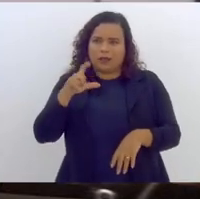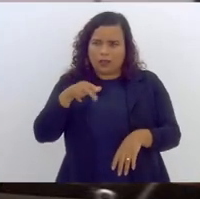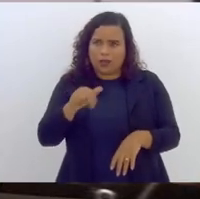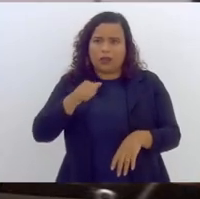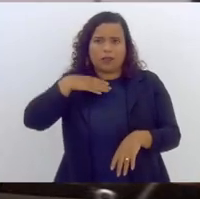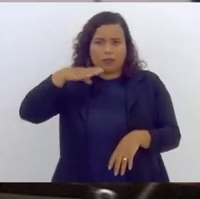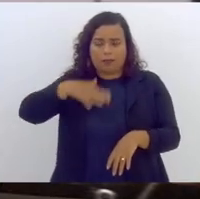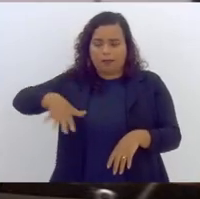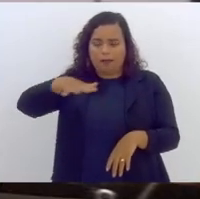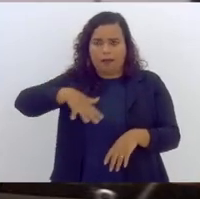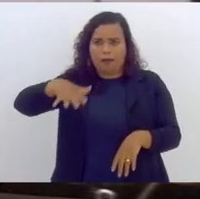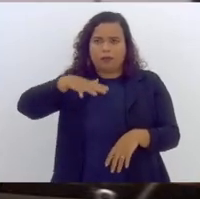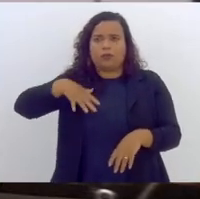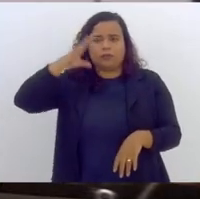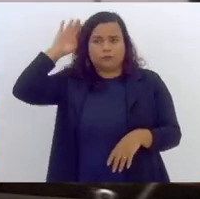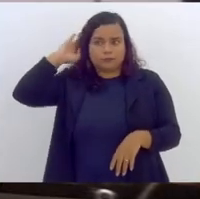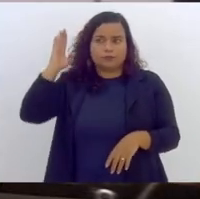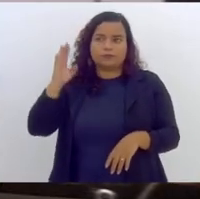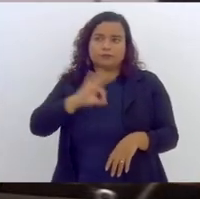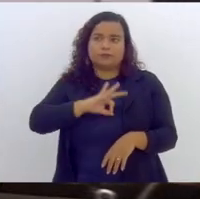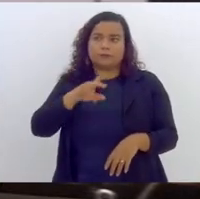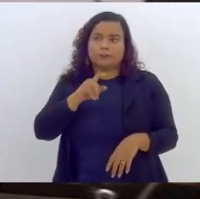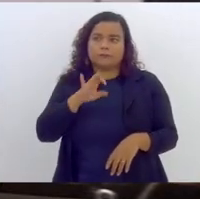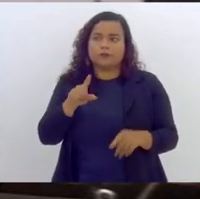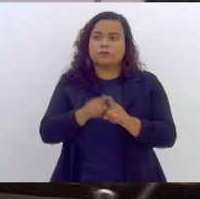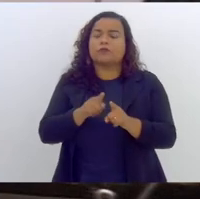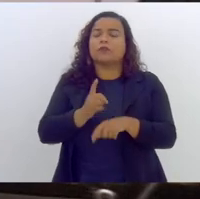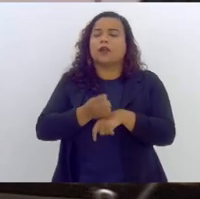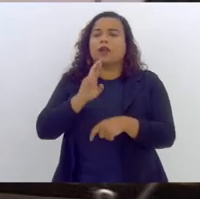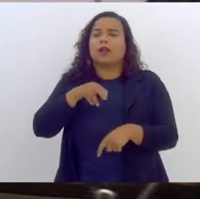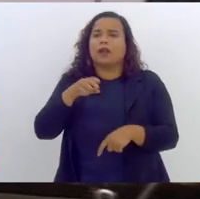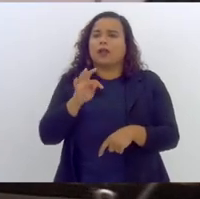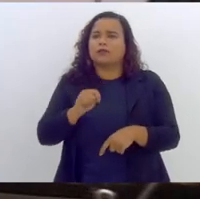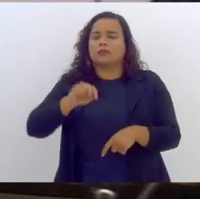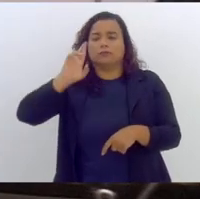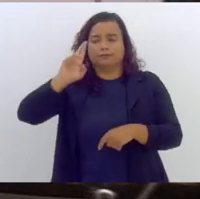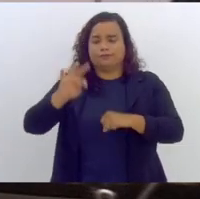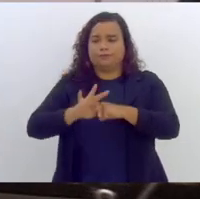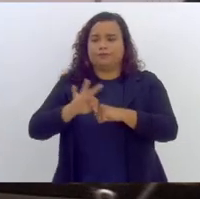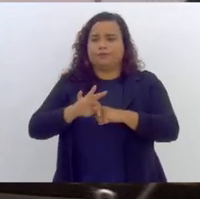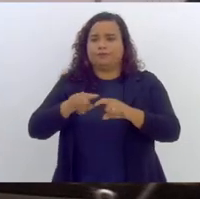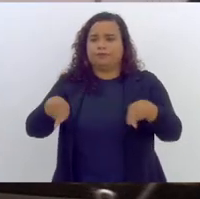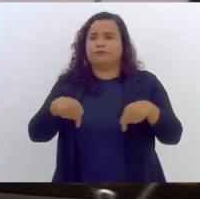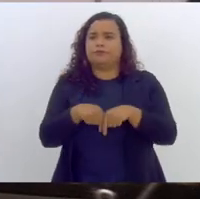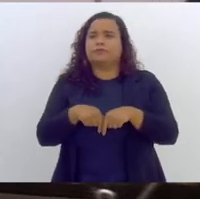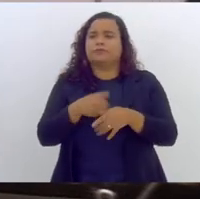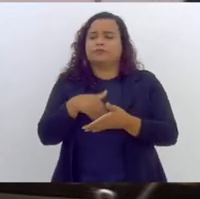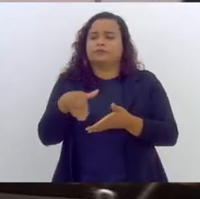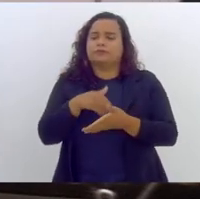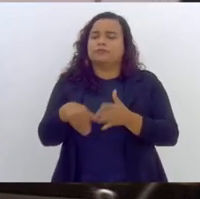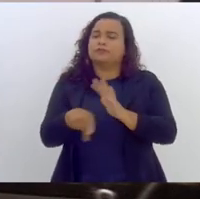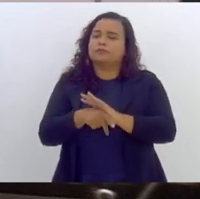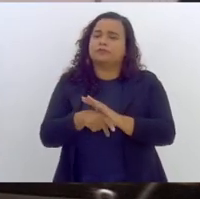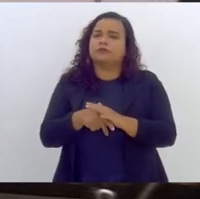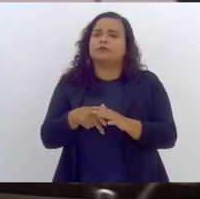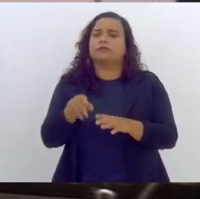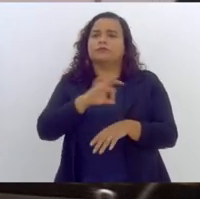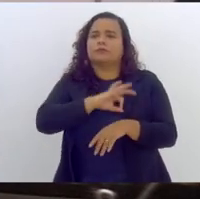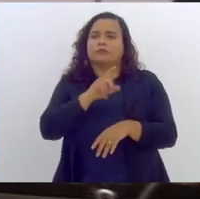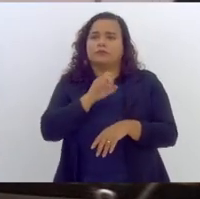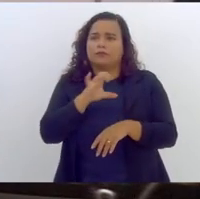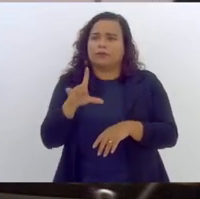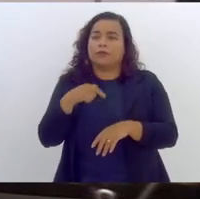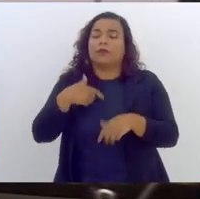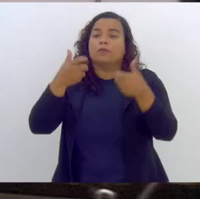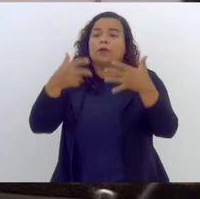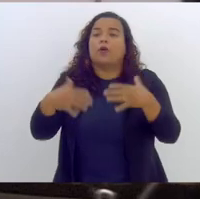Polícia Civil Doutora Renata técnica da chefia de gabinete da polícia primeiro falado os concursos mais atuais não é